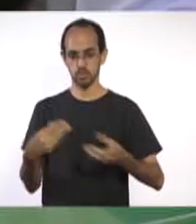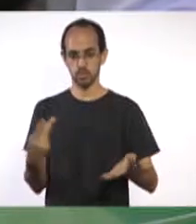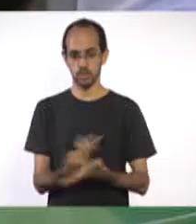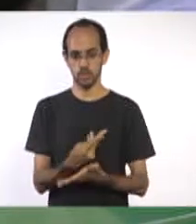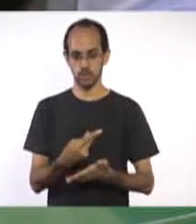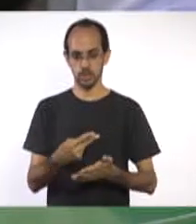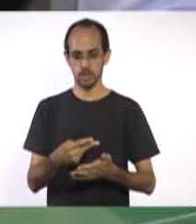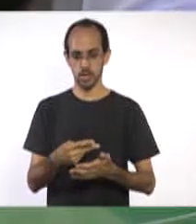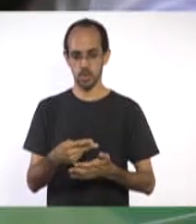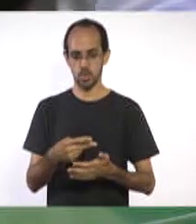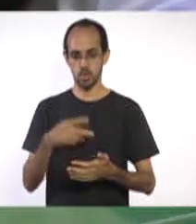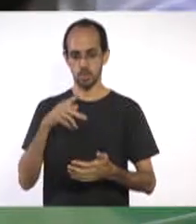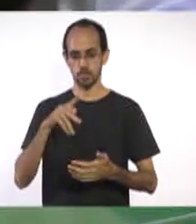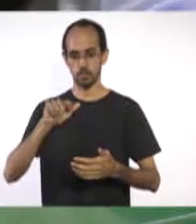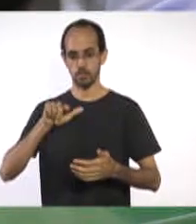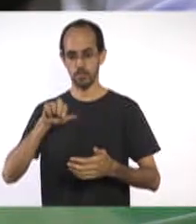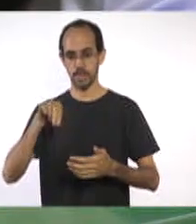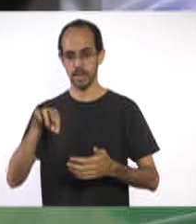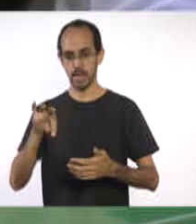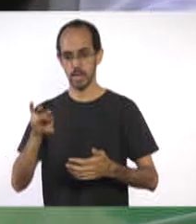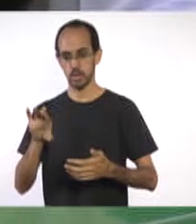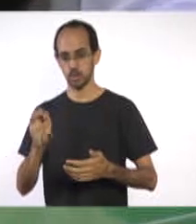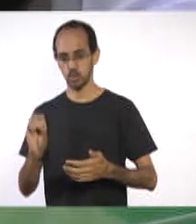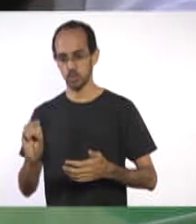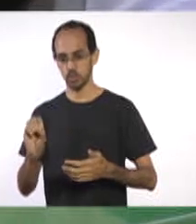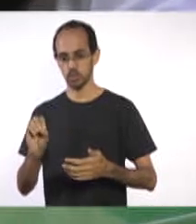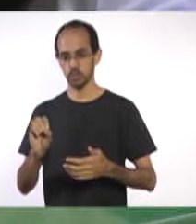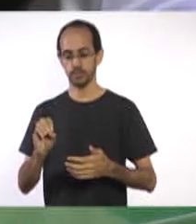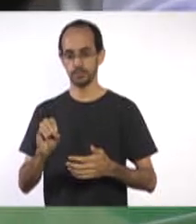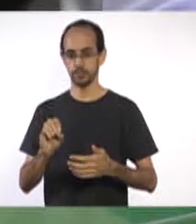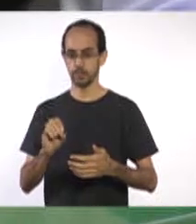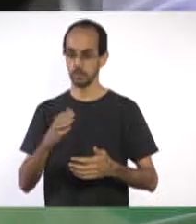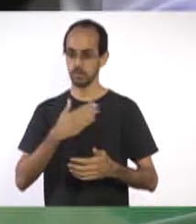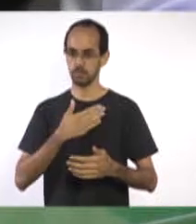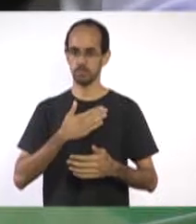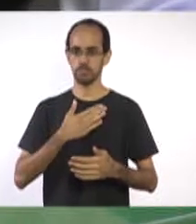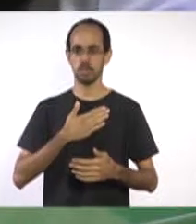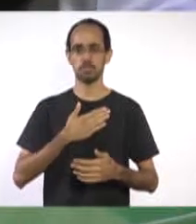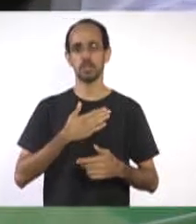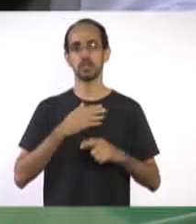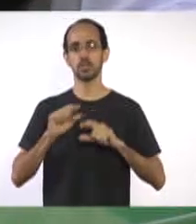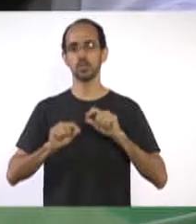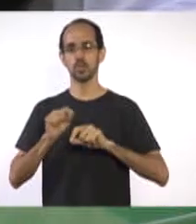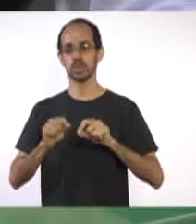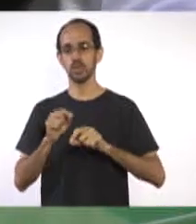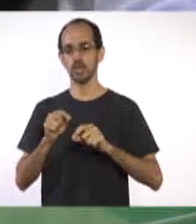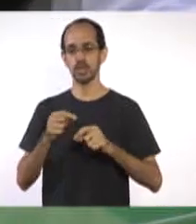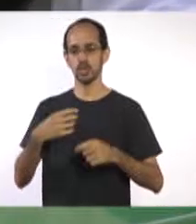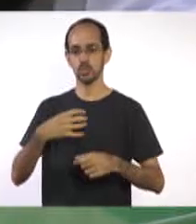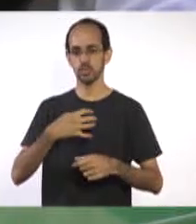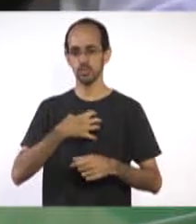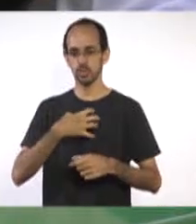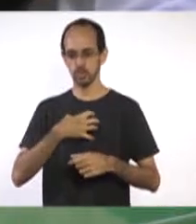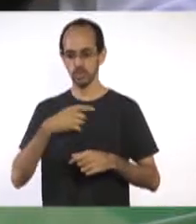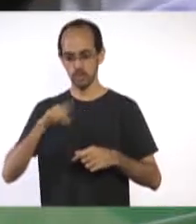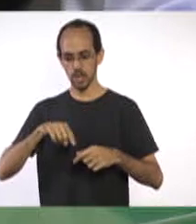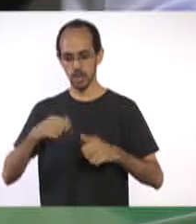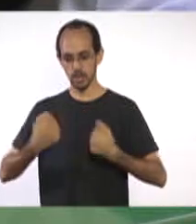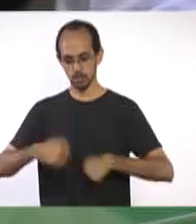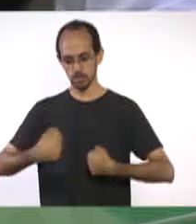plenário. Isso, a mim, me mostra uma coisa necessária, porque